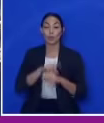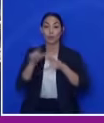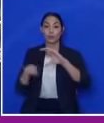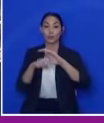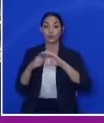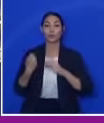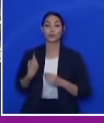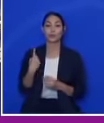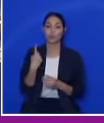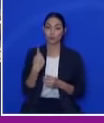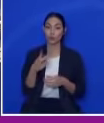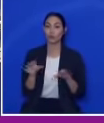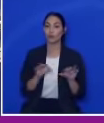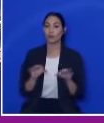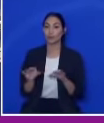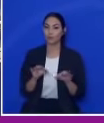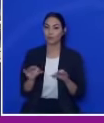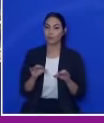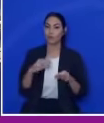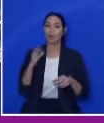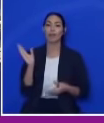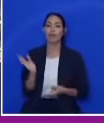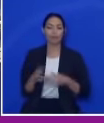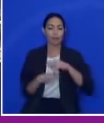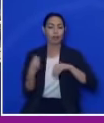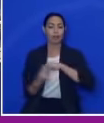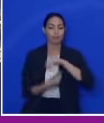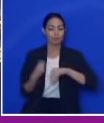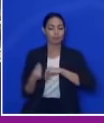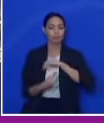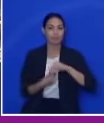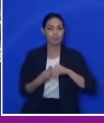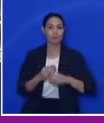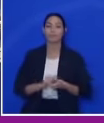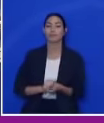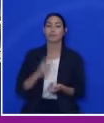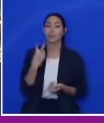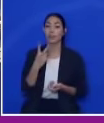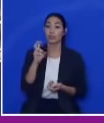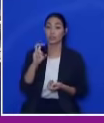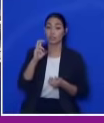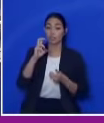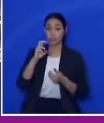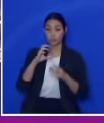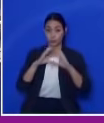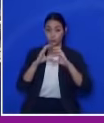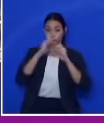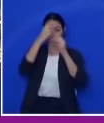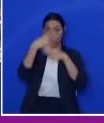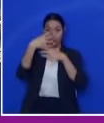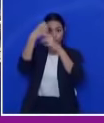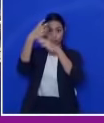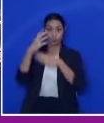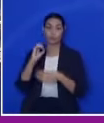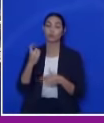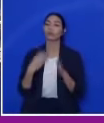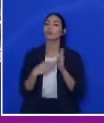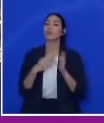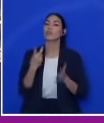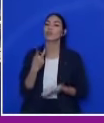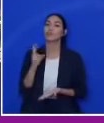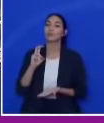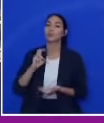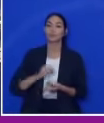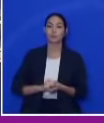o primeiro globo preparado, ele já está girando e o suporte está carregado com 25 bolas, numeradas de 01